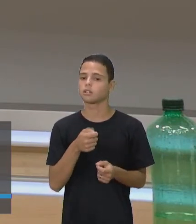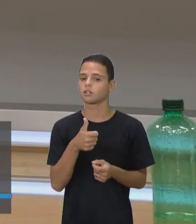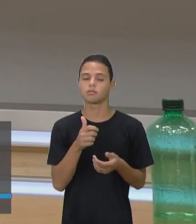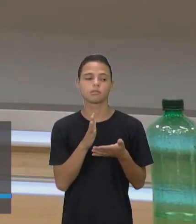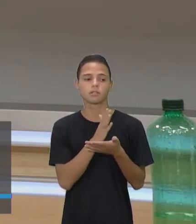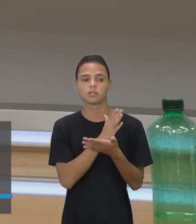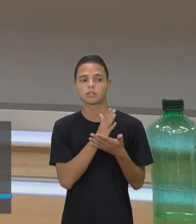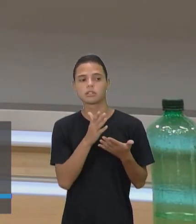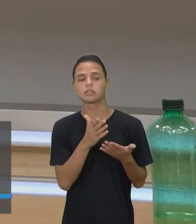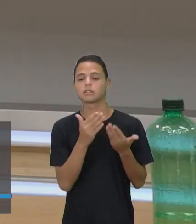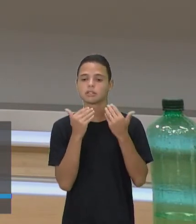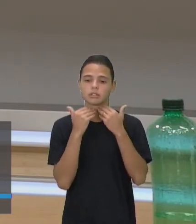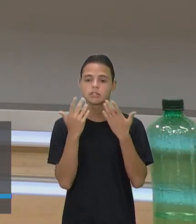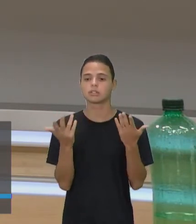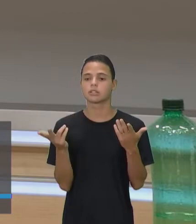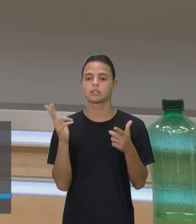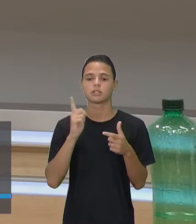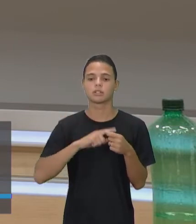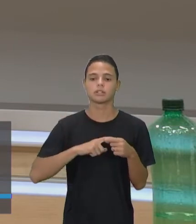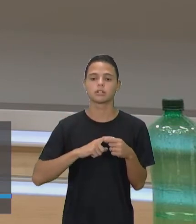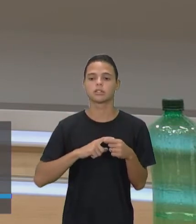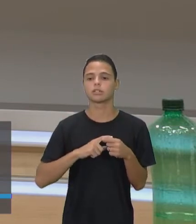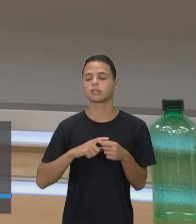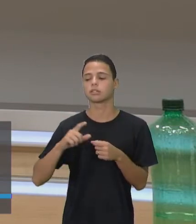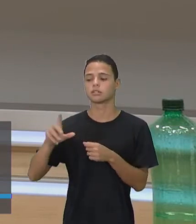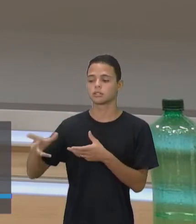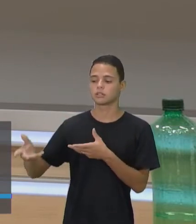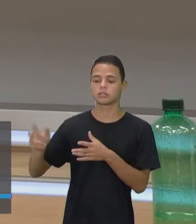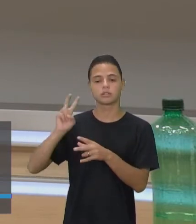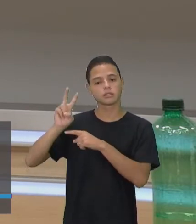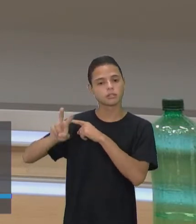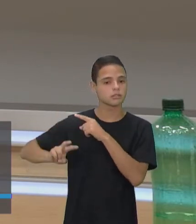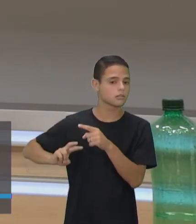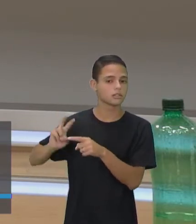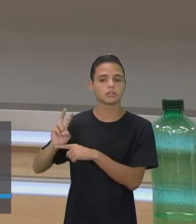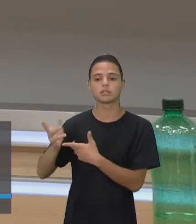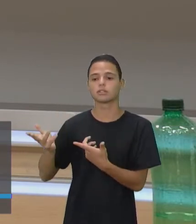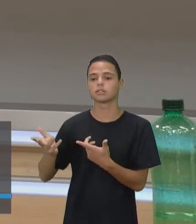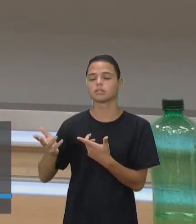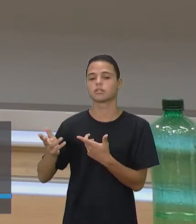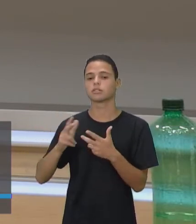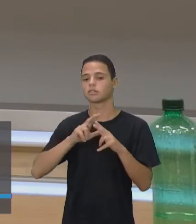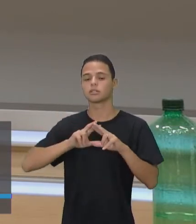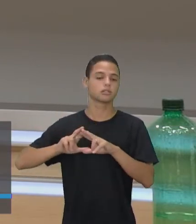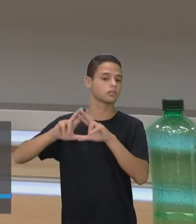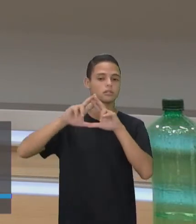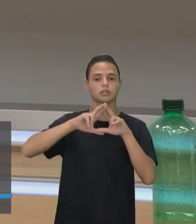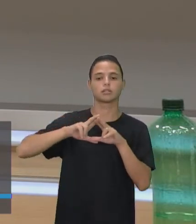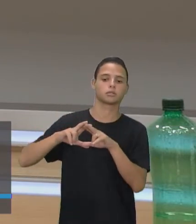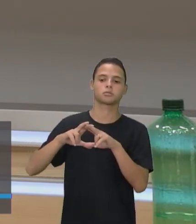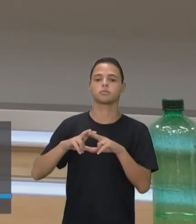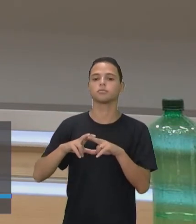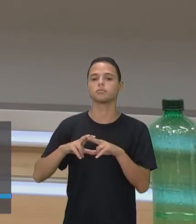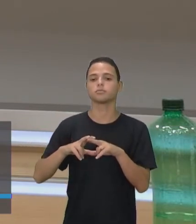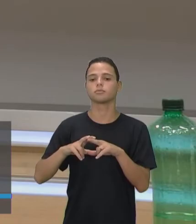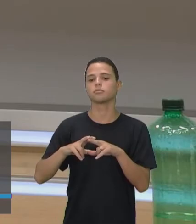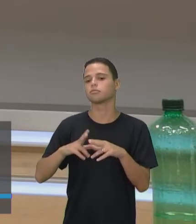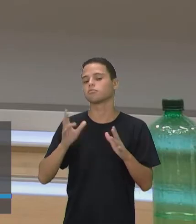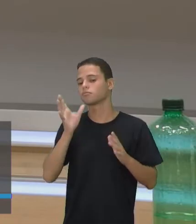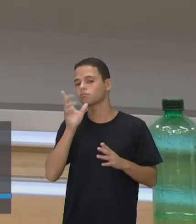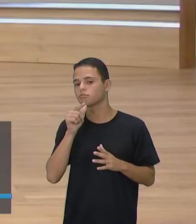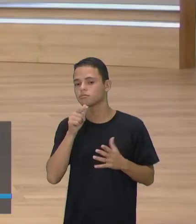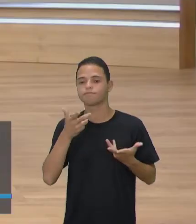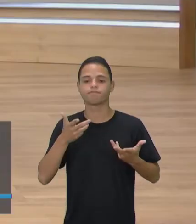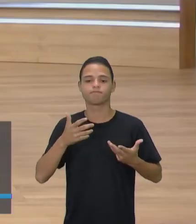regiões. Já é muito inviável quando a gente fala da coleta, quando a gente fala até quando a gente vai falar muito mais para frente, mas de saneamento básico,